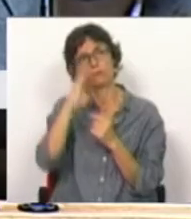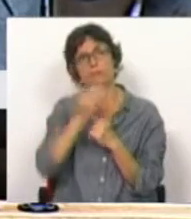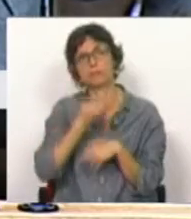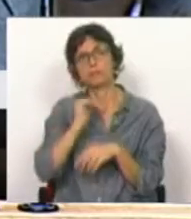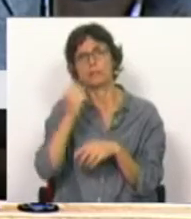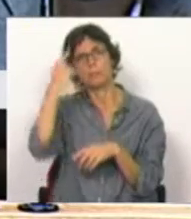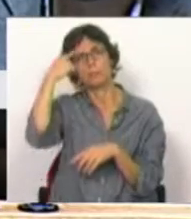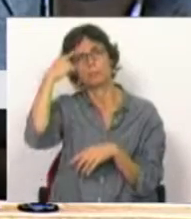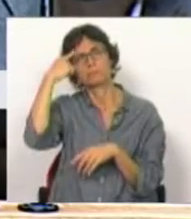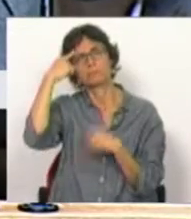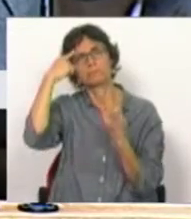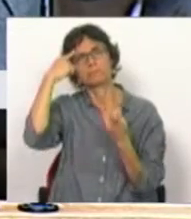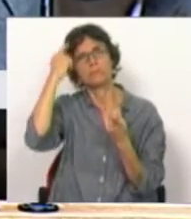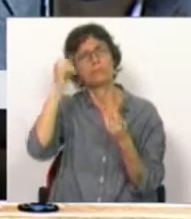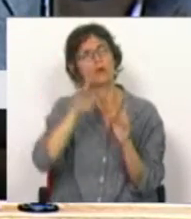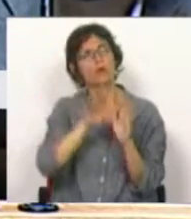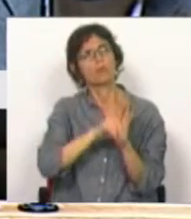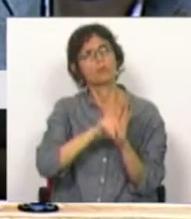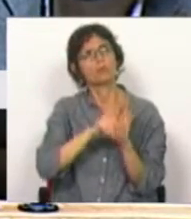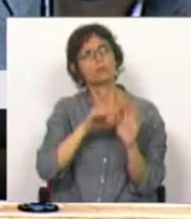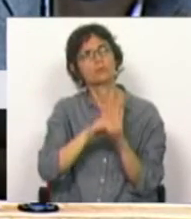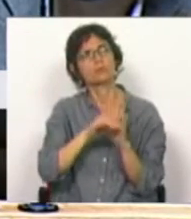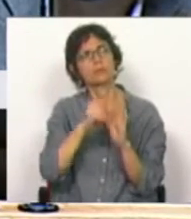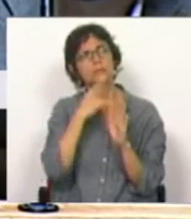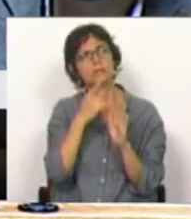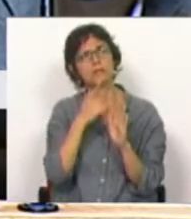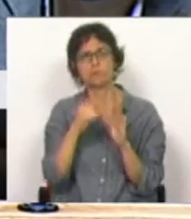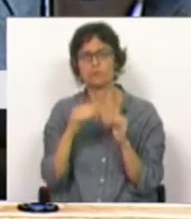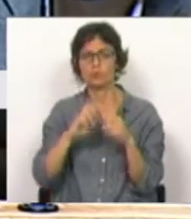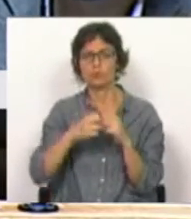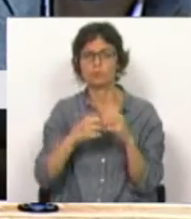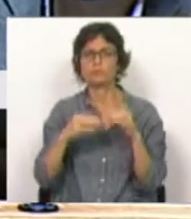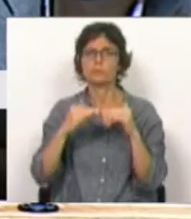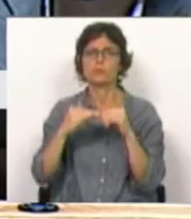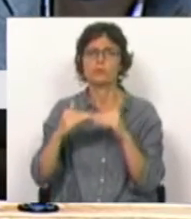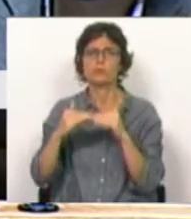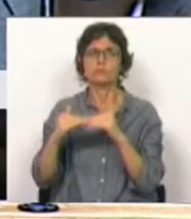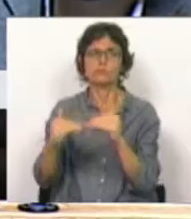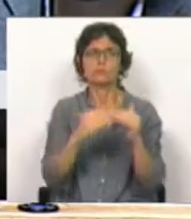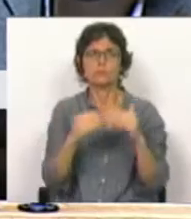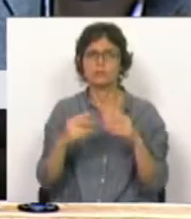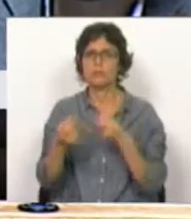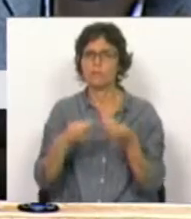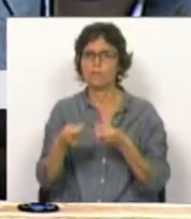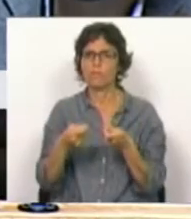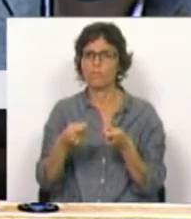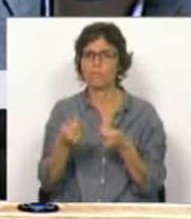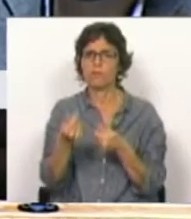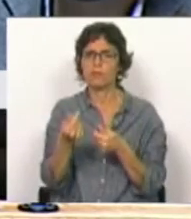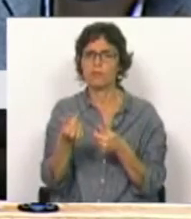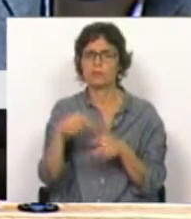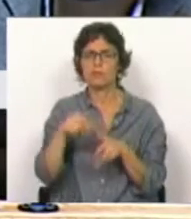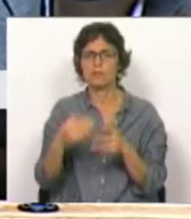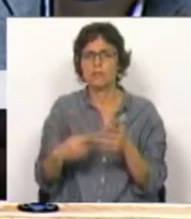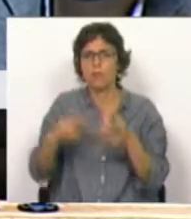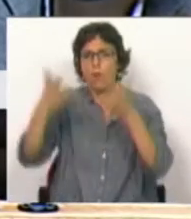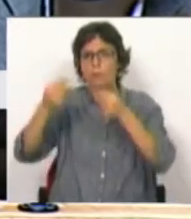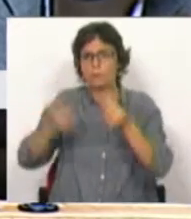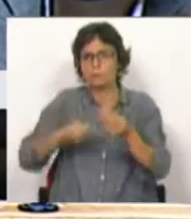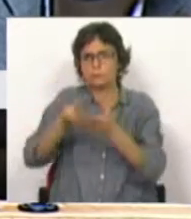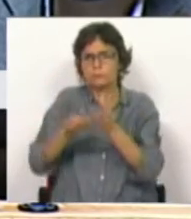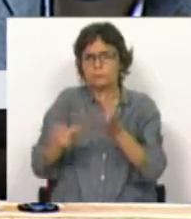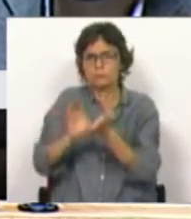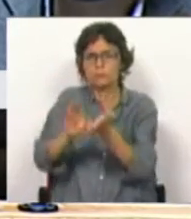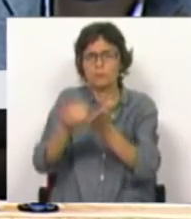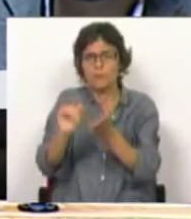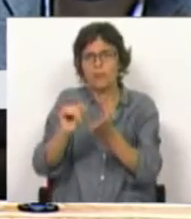como dizemos no projeto de resolução, que há um problema de sustentabilidade financeira, vamos propor mais orçamento para o Serviço Nacional de Saúde? Não,